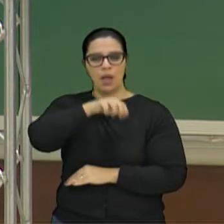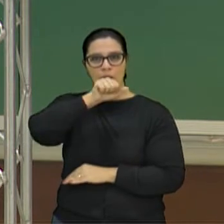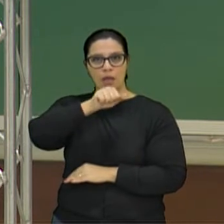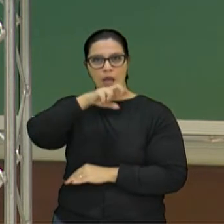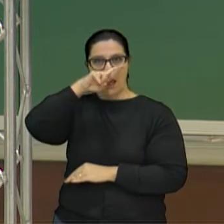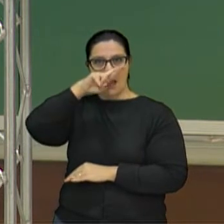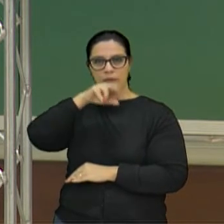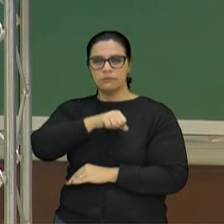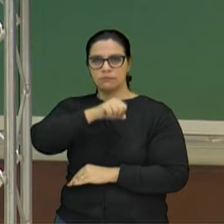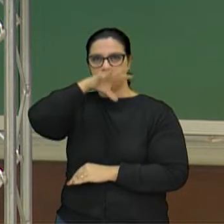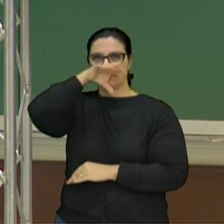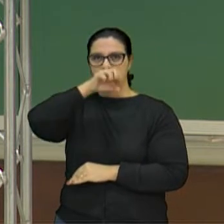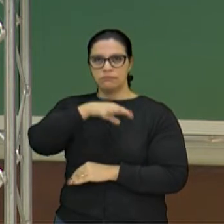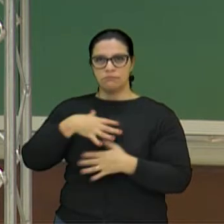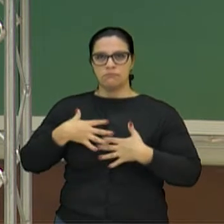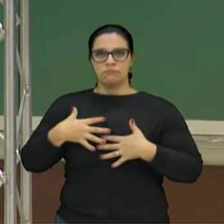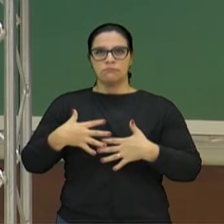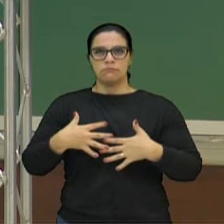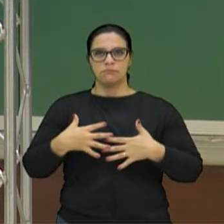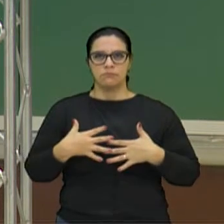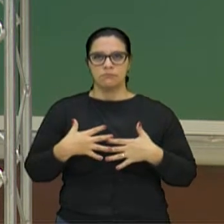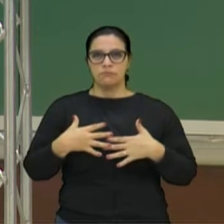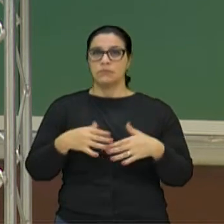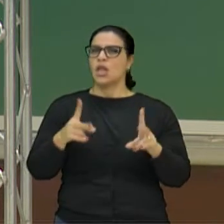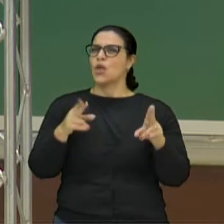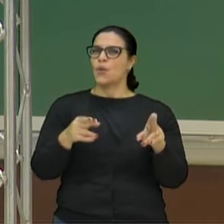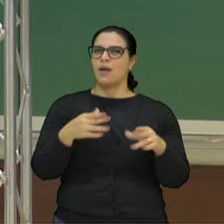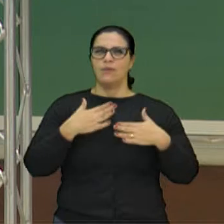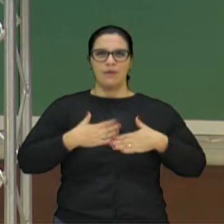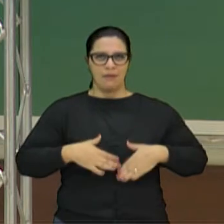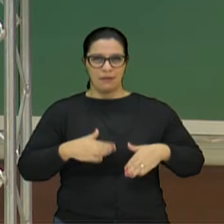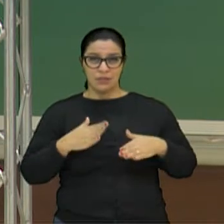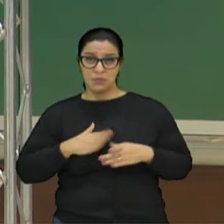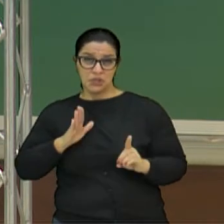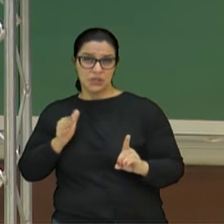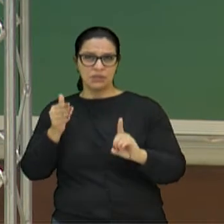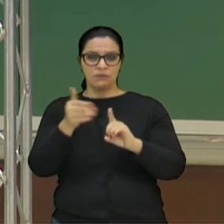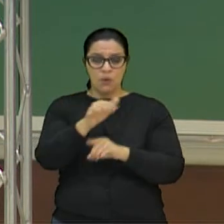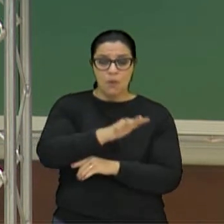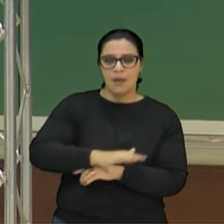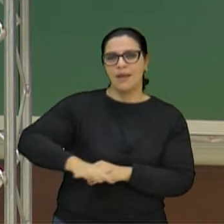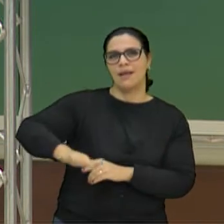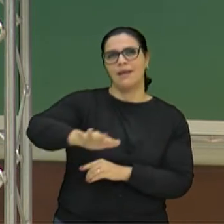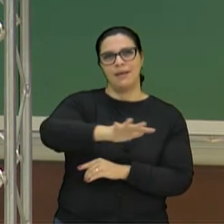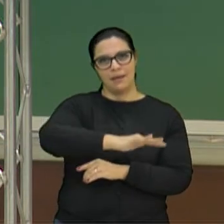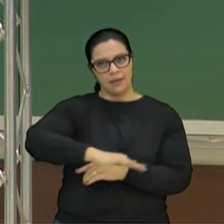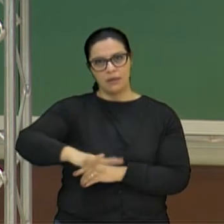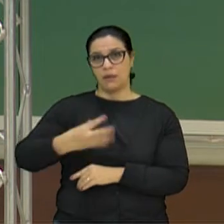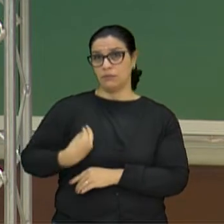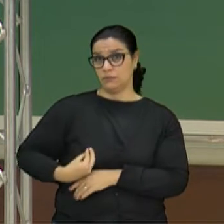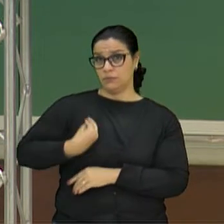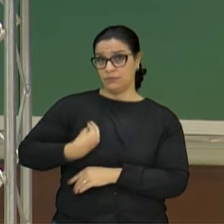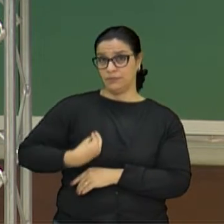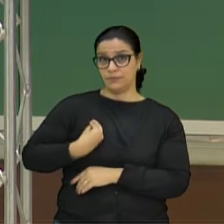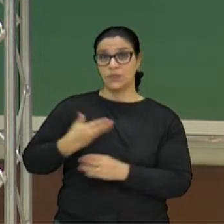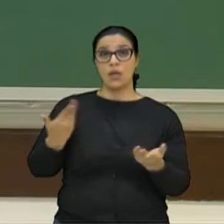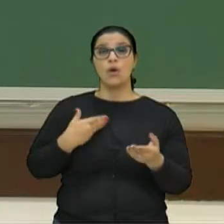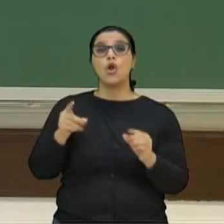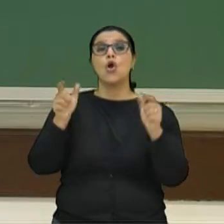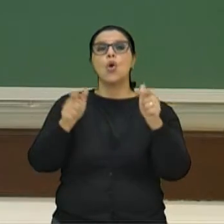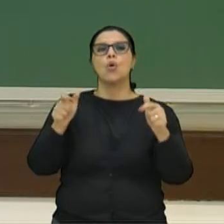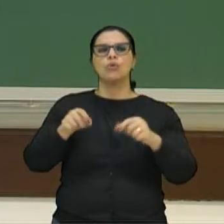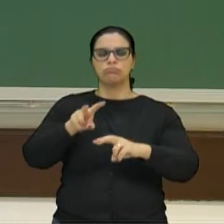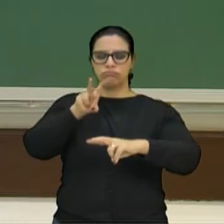for trabalhada lá no relaxamento. Então, aqui também. Então, foca no ambiente, no espaço que está. Então, no caso ali, ela está no pôr do